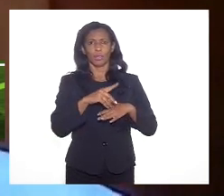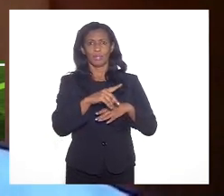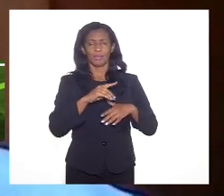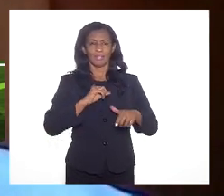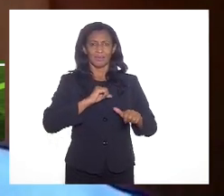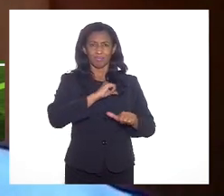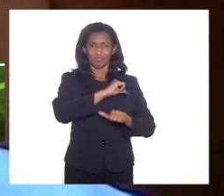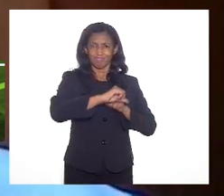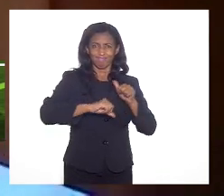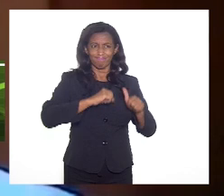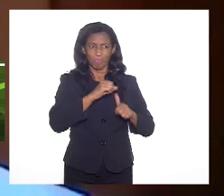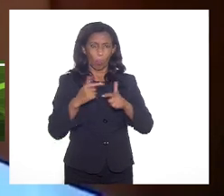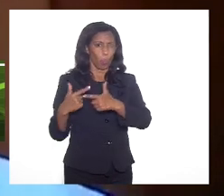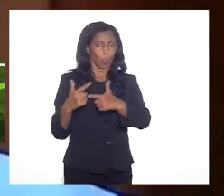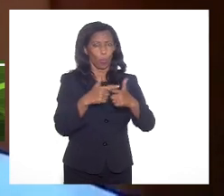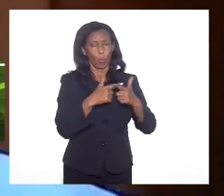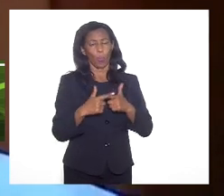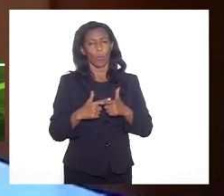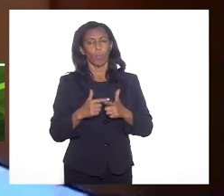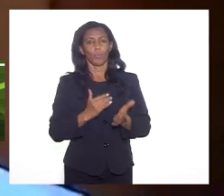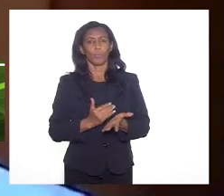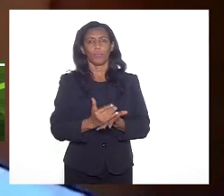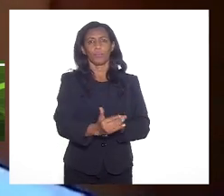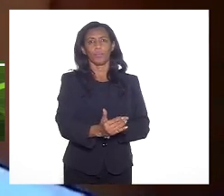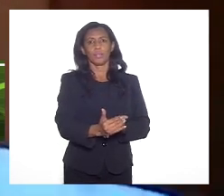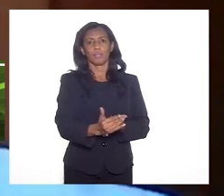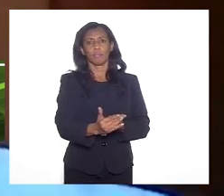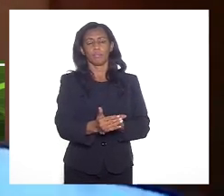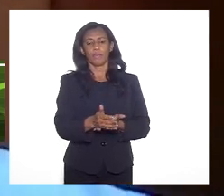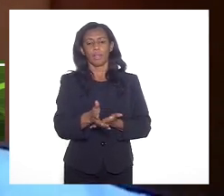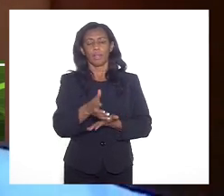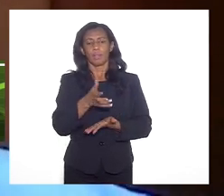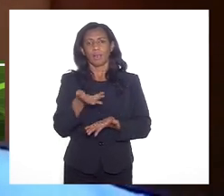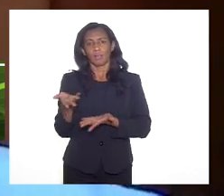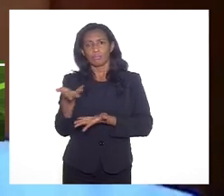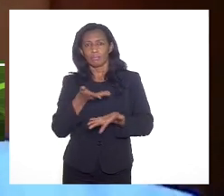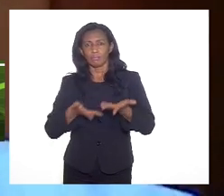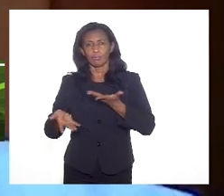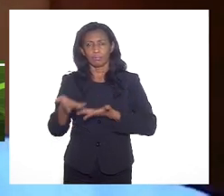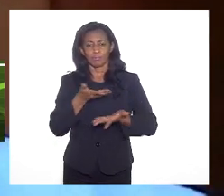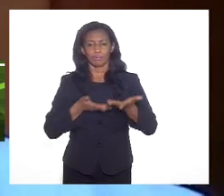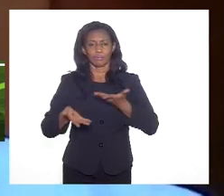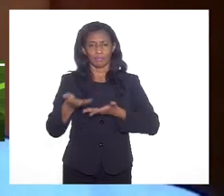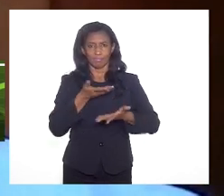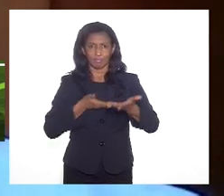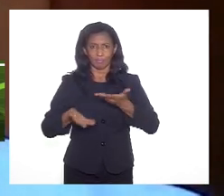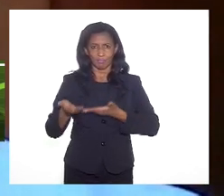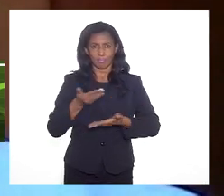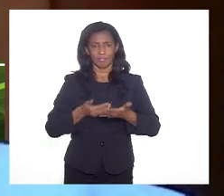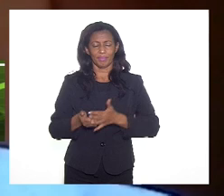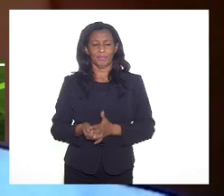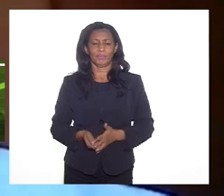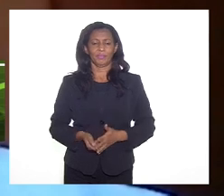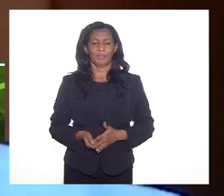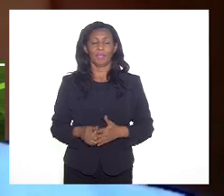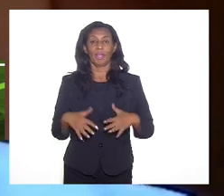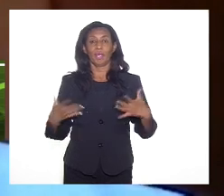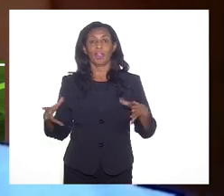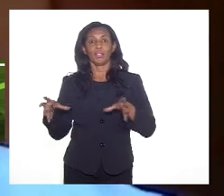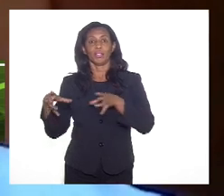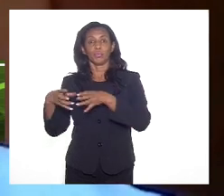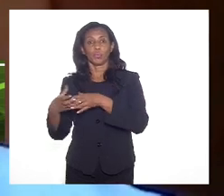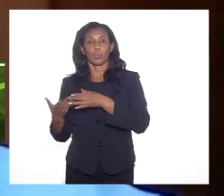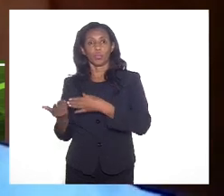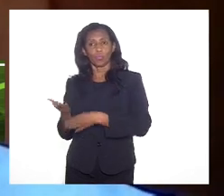uma ruptura no princípio da repartição e da solidariedade intergeracional, digamos assim, entre aqueles que